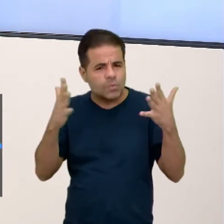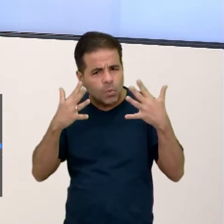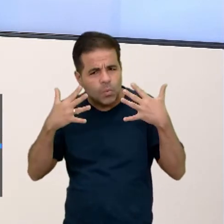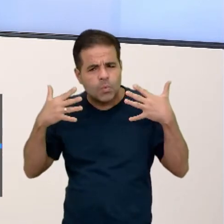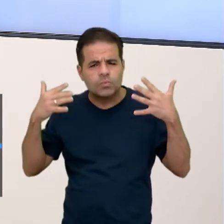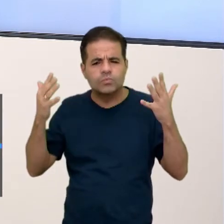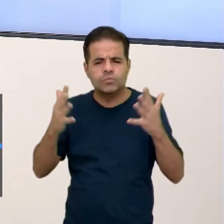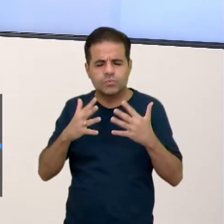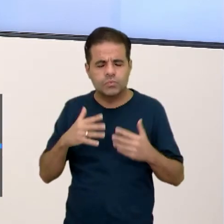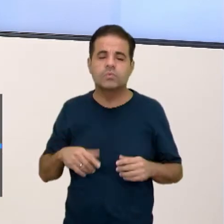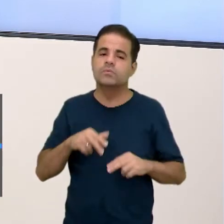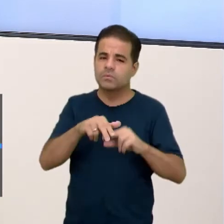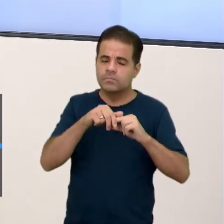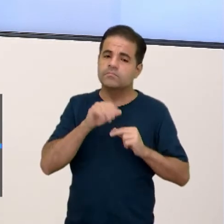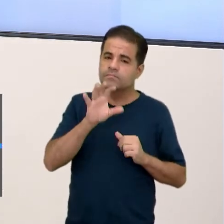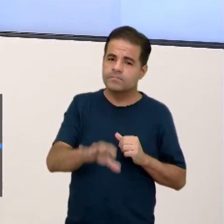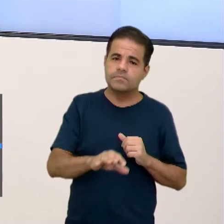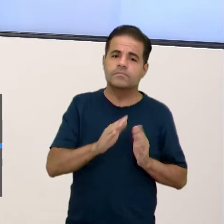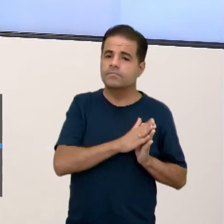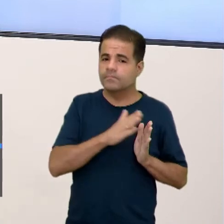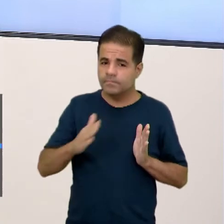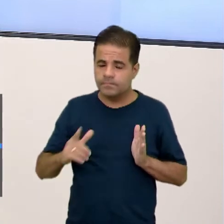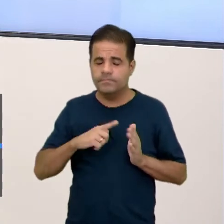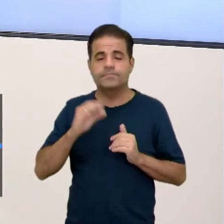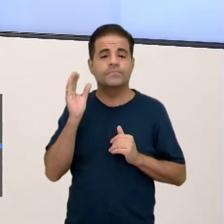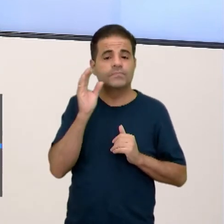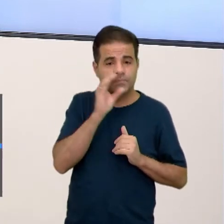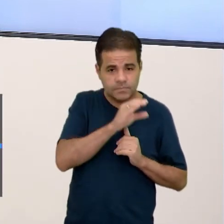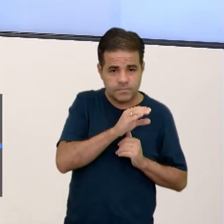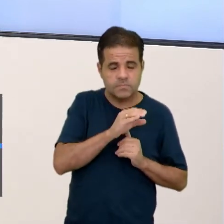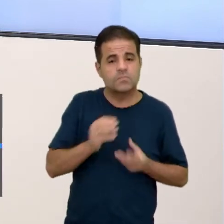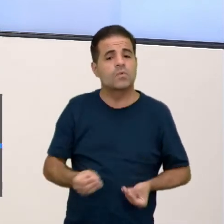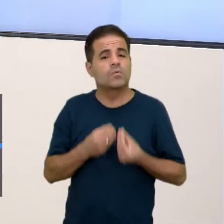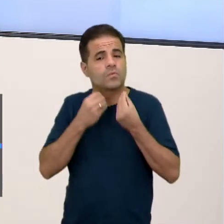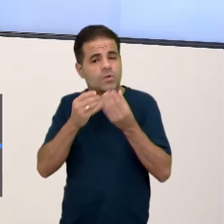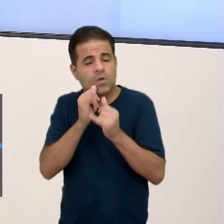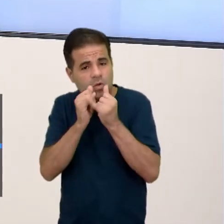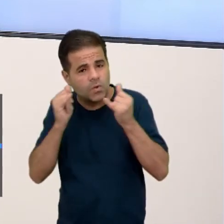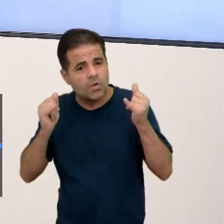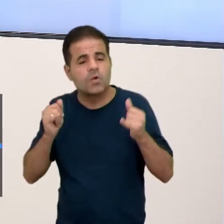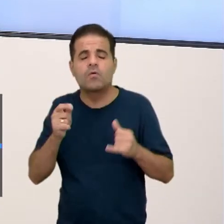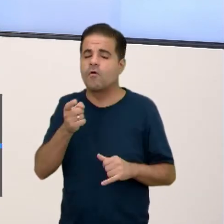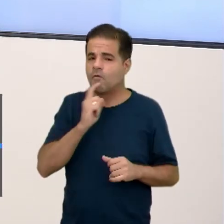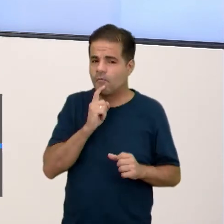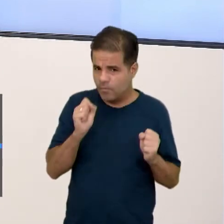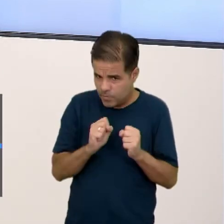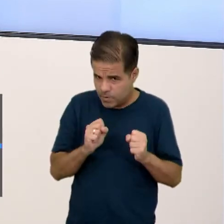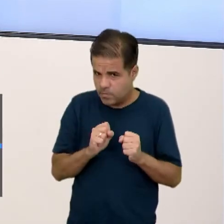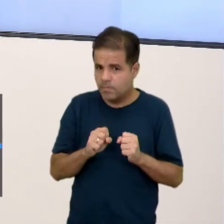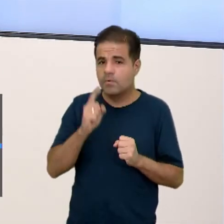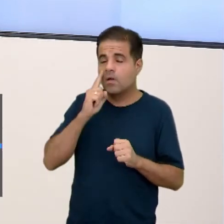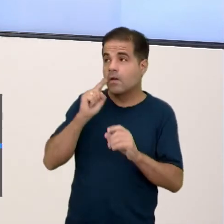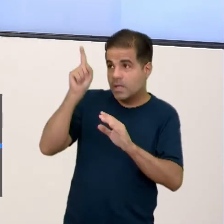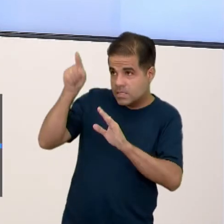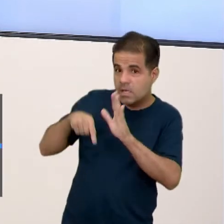certo? Então é sempre assim, quem tá quente oferece energia para quem tá frio. Tá certo? Este é